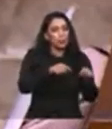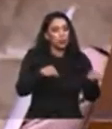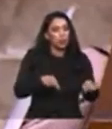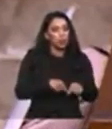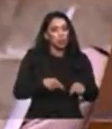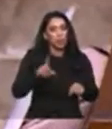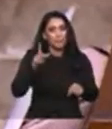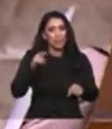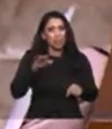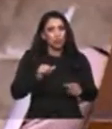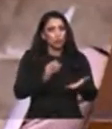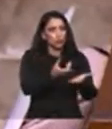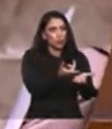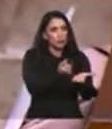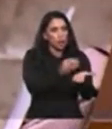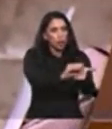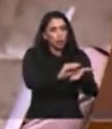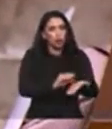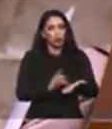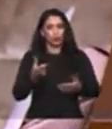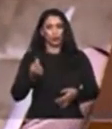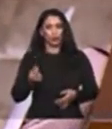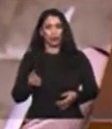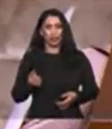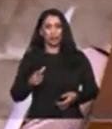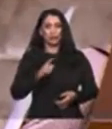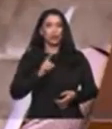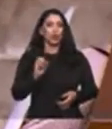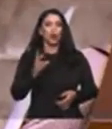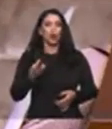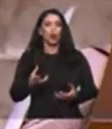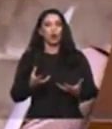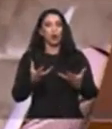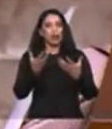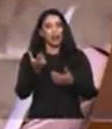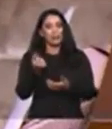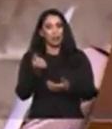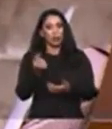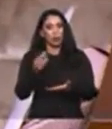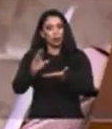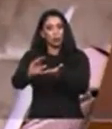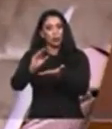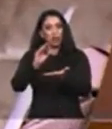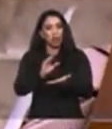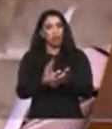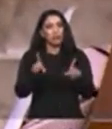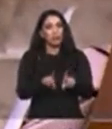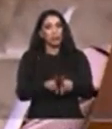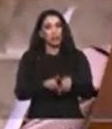Pedro Paulo Bergamaschi, seu sócio ou seus sócios, ou mediante recebimento dos valores na sede da